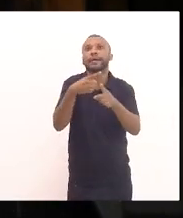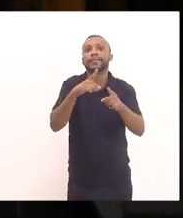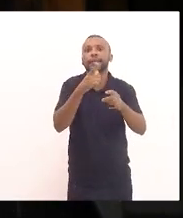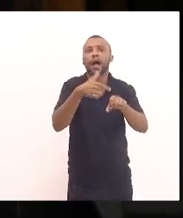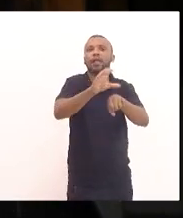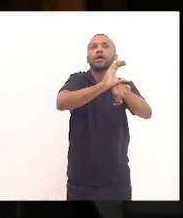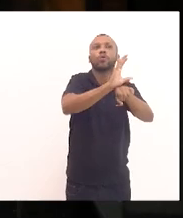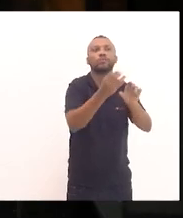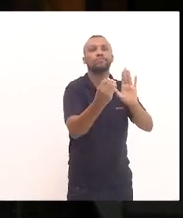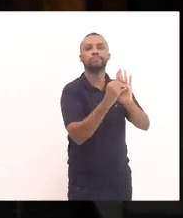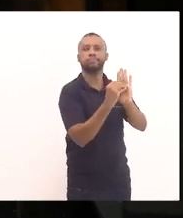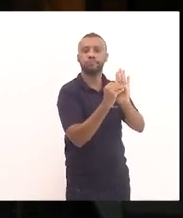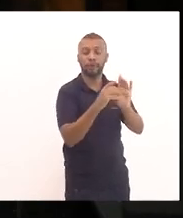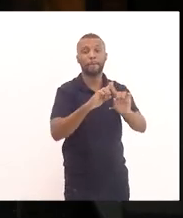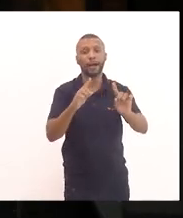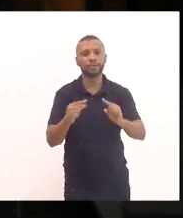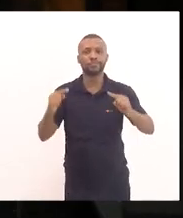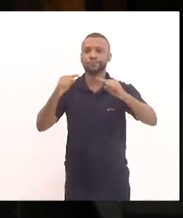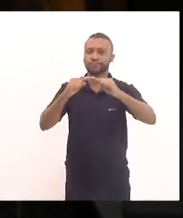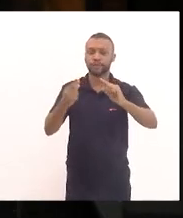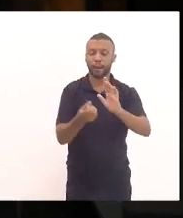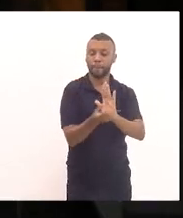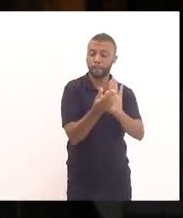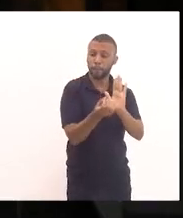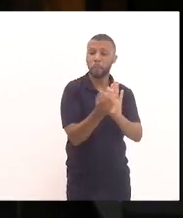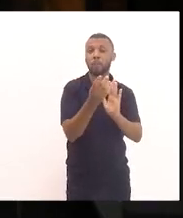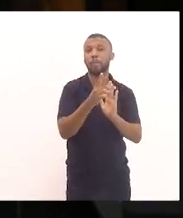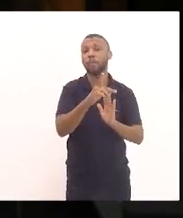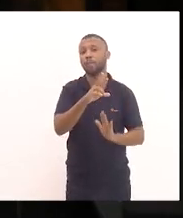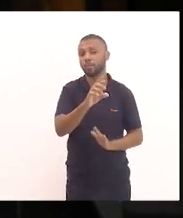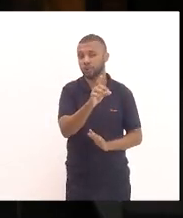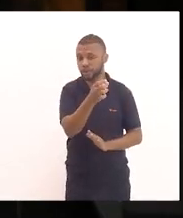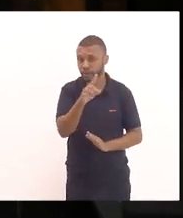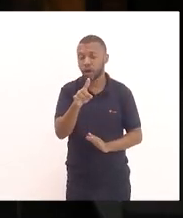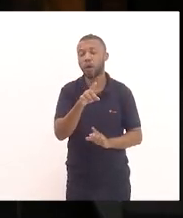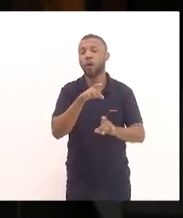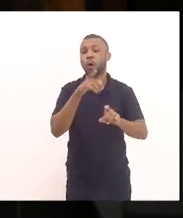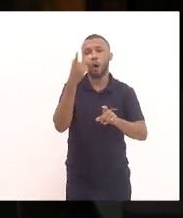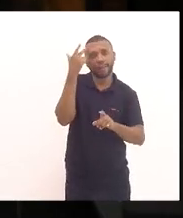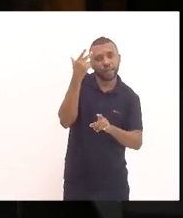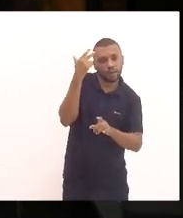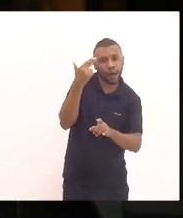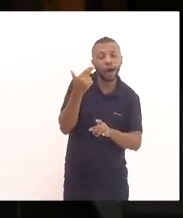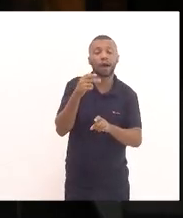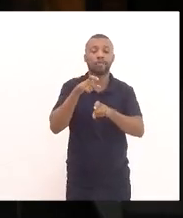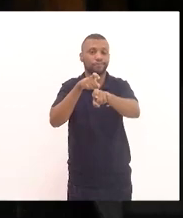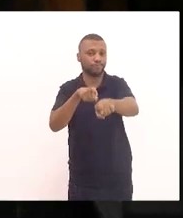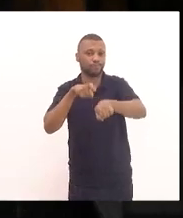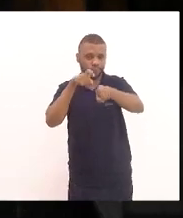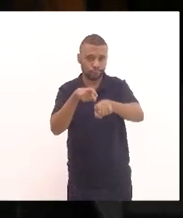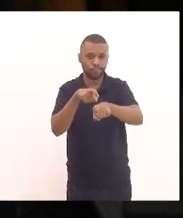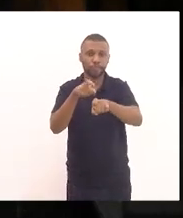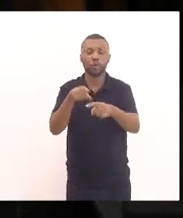ver, deputado Luiz Paulo, a produção orgânica, a produção agroecológica com a preservação ambiental.